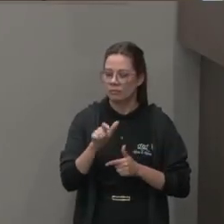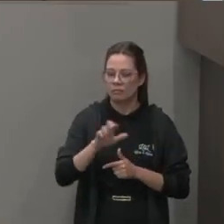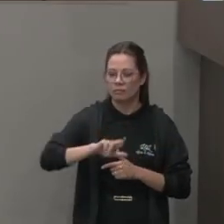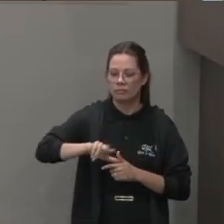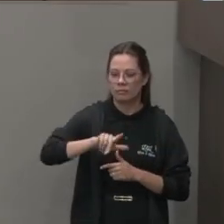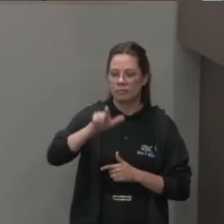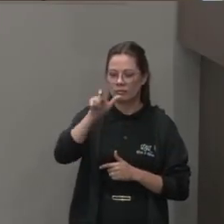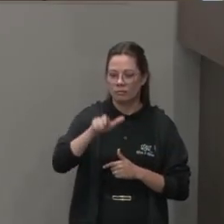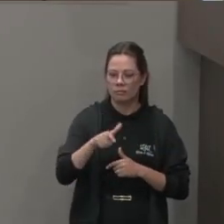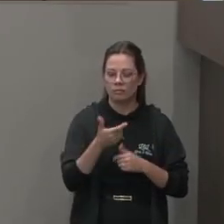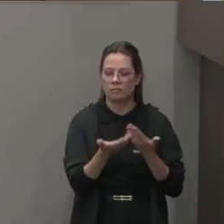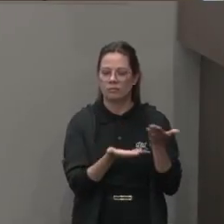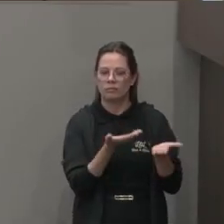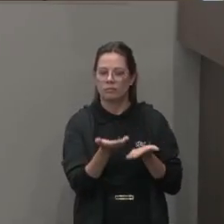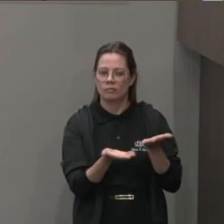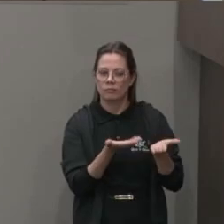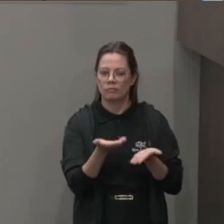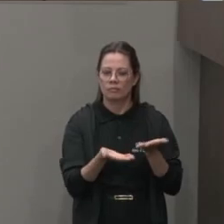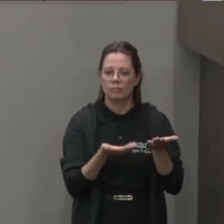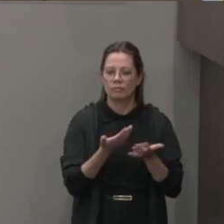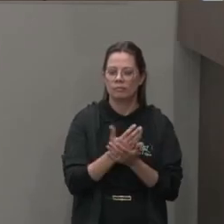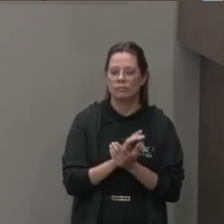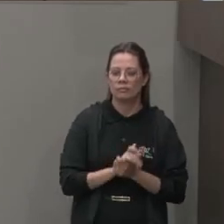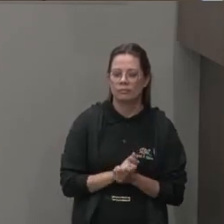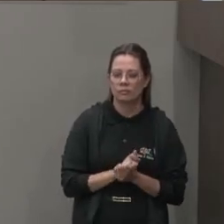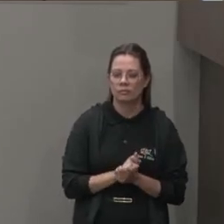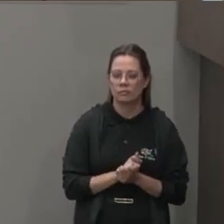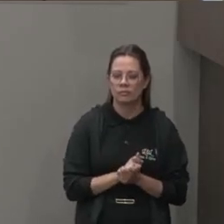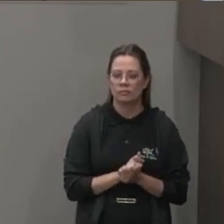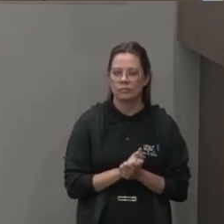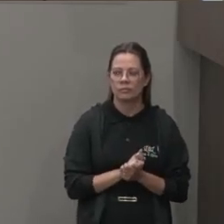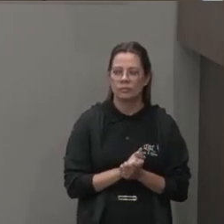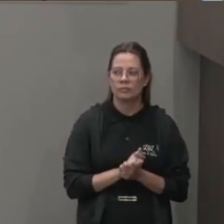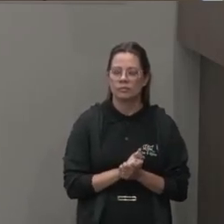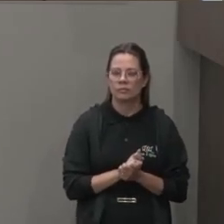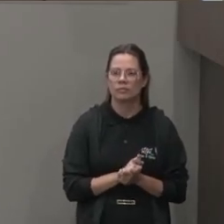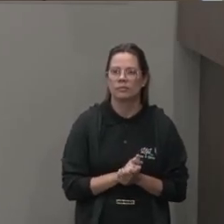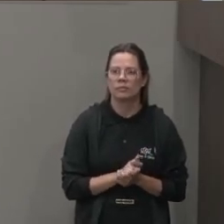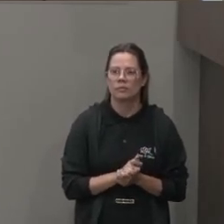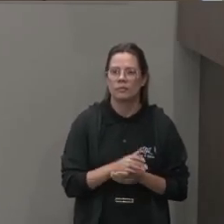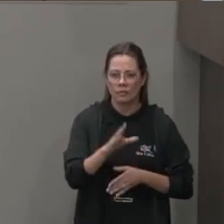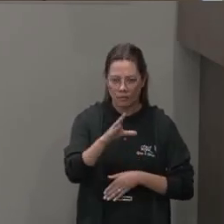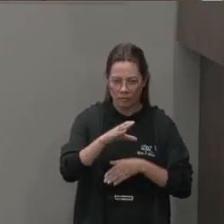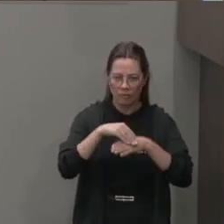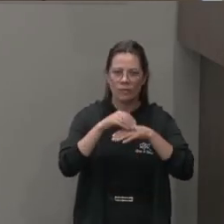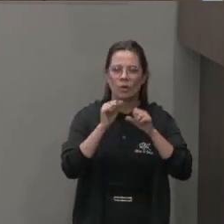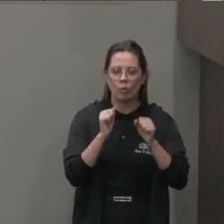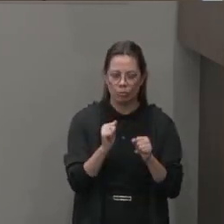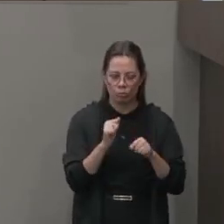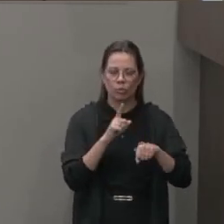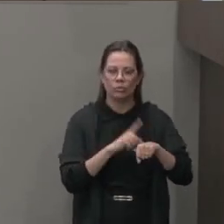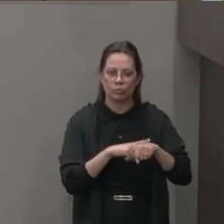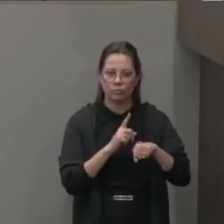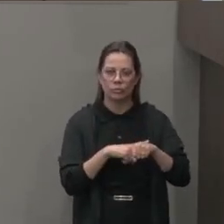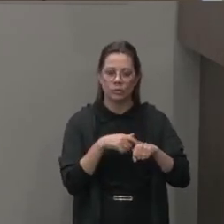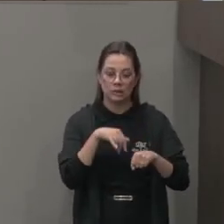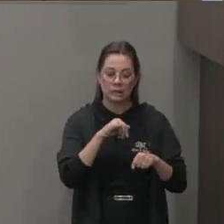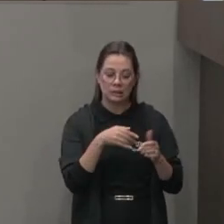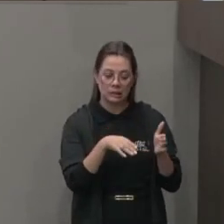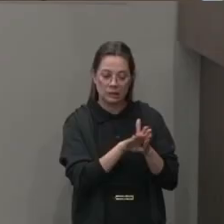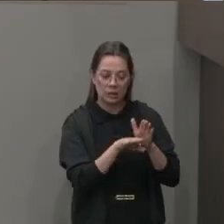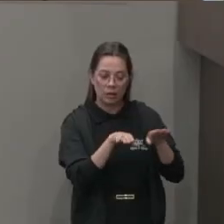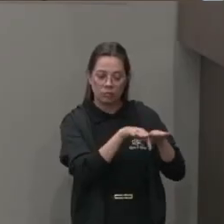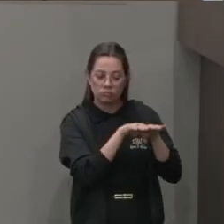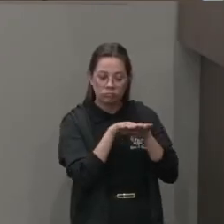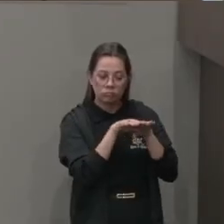atendido. Mas, enfim, isso eu acho que é coisa que, no caso, uma implementação pode-se lá na hora, se chegar num acordo onde que